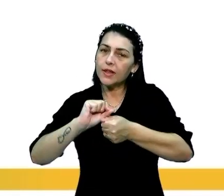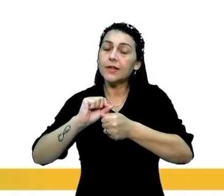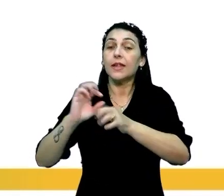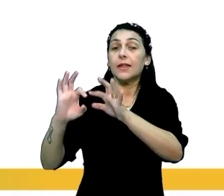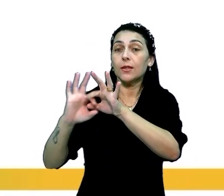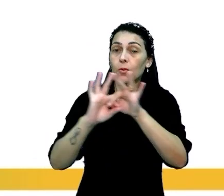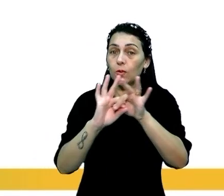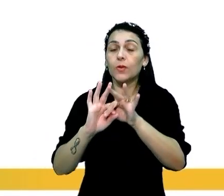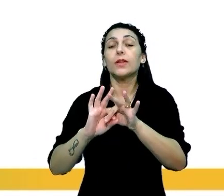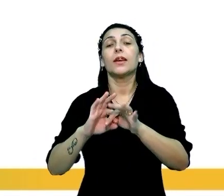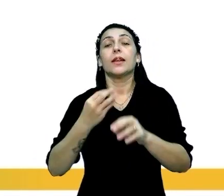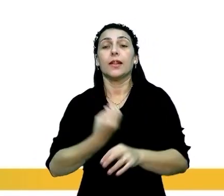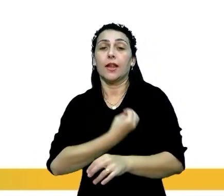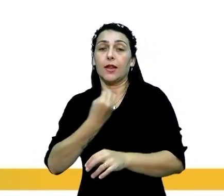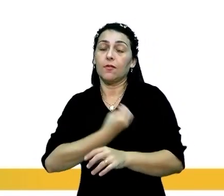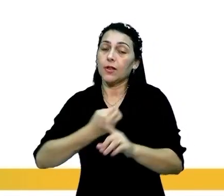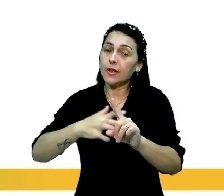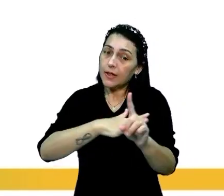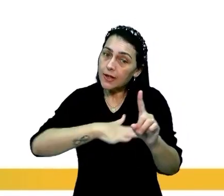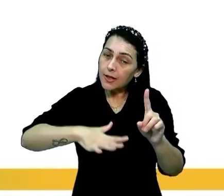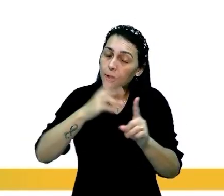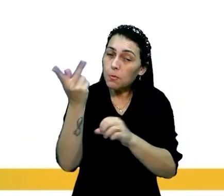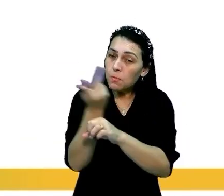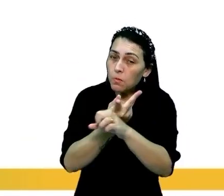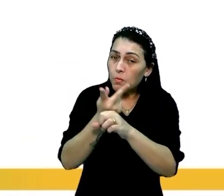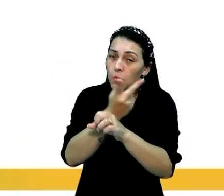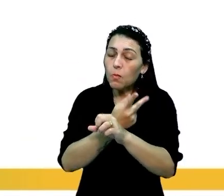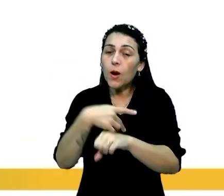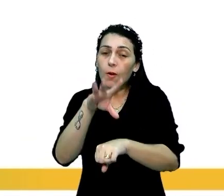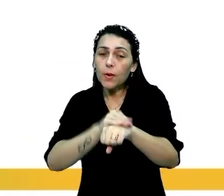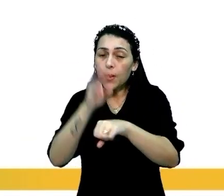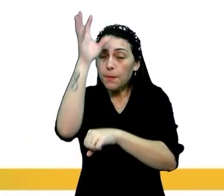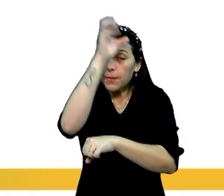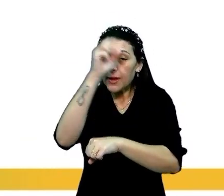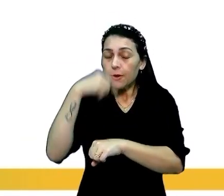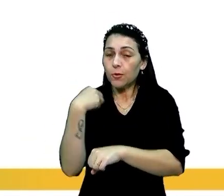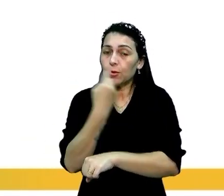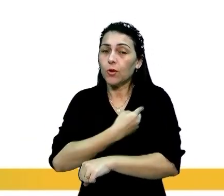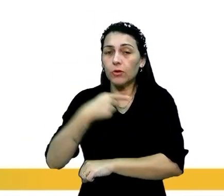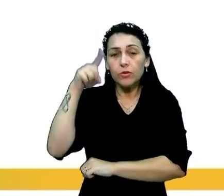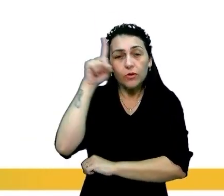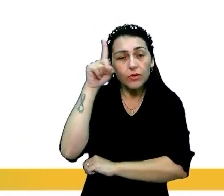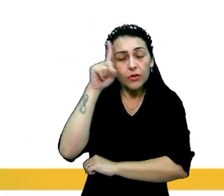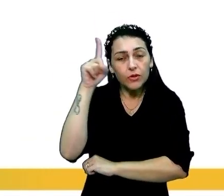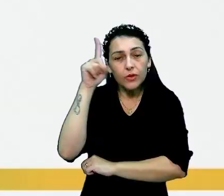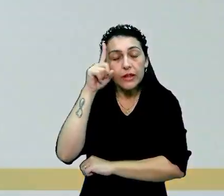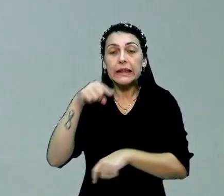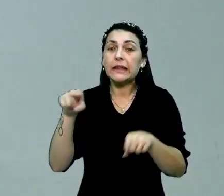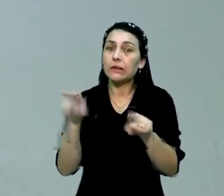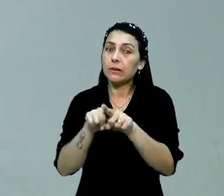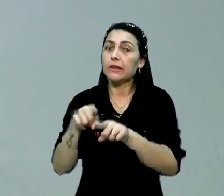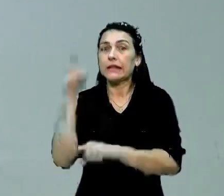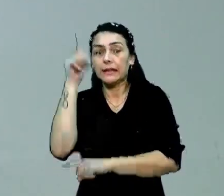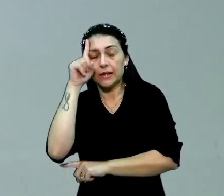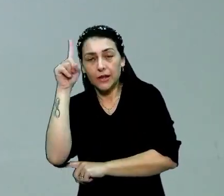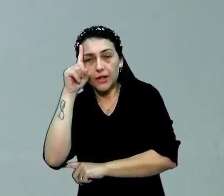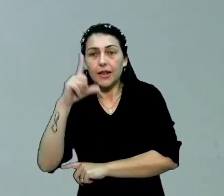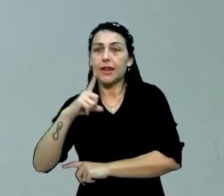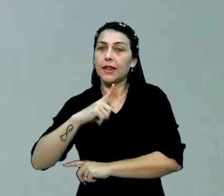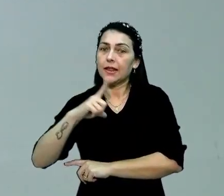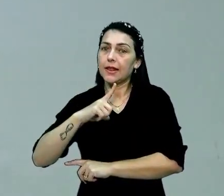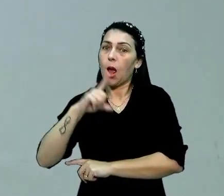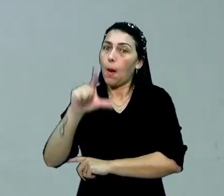contexto na vida social, de buscar conhecimentos e aprendizados do nosso cotidiano, e nesse cotidiano a gente tem o